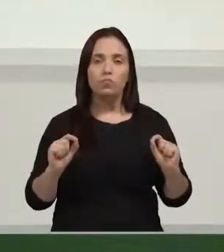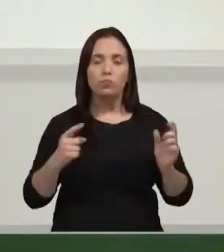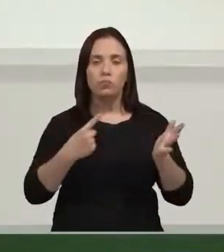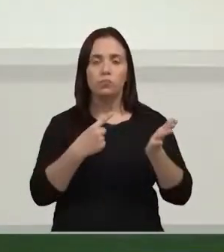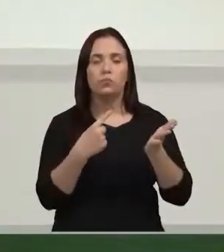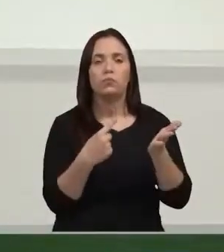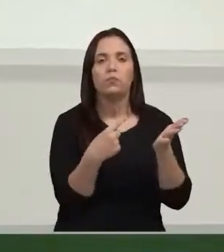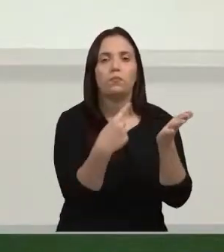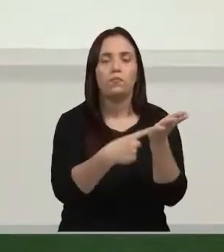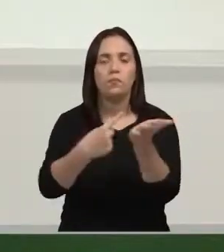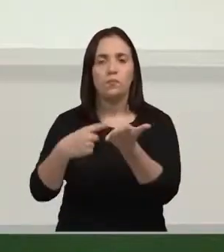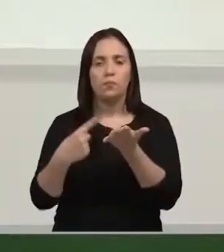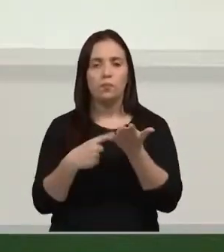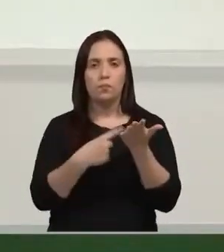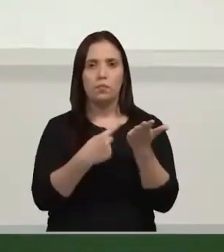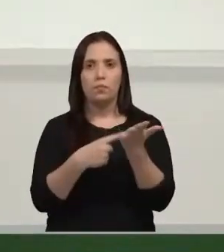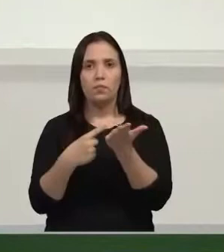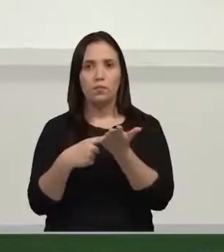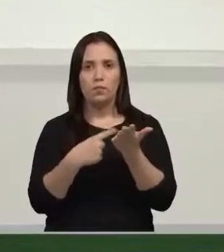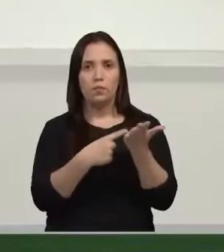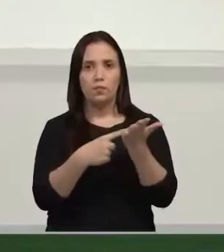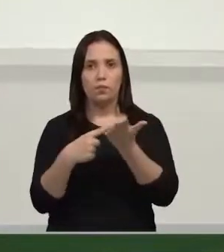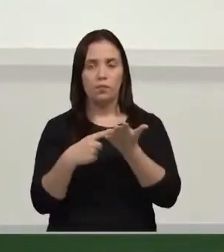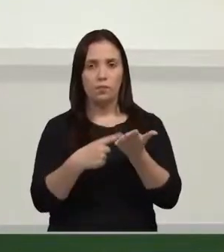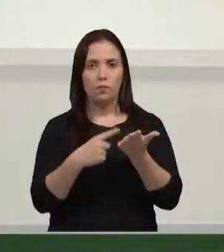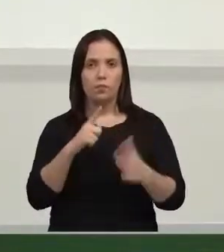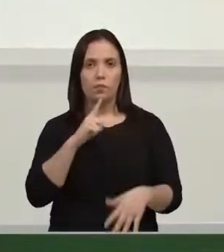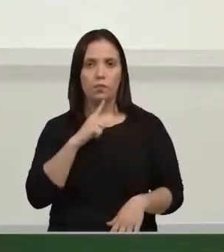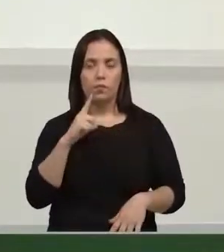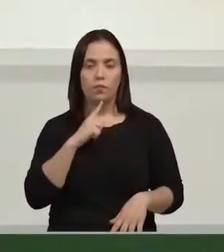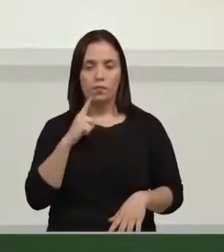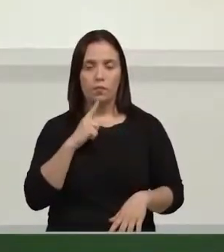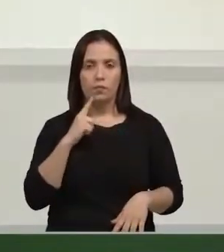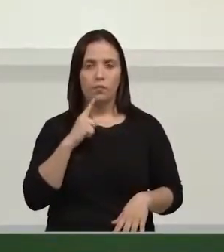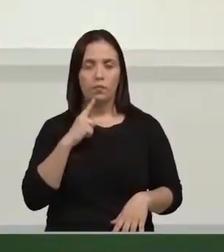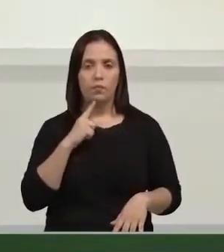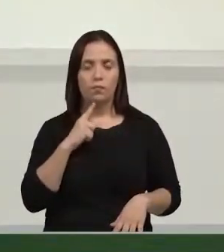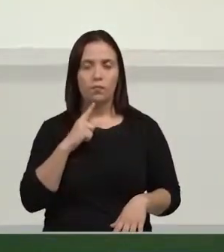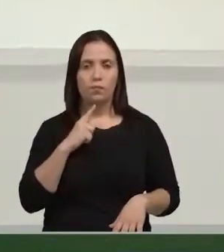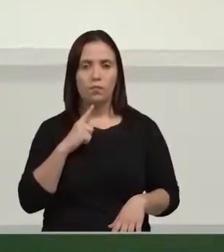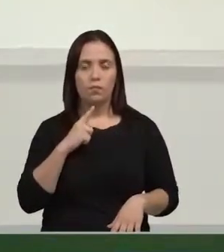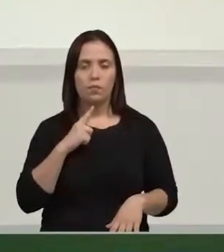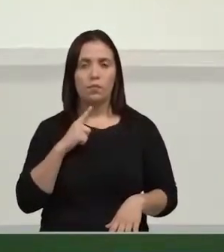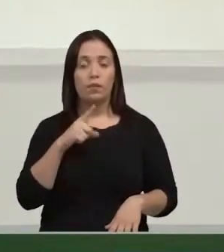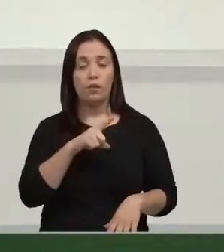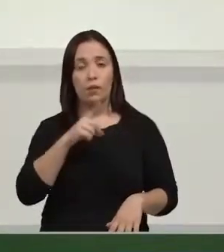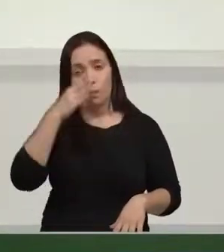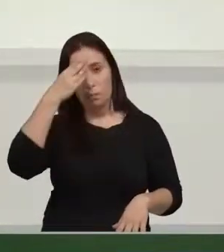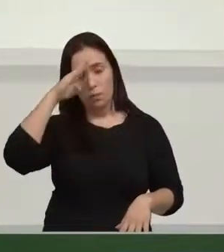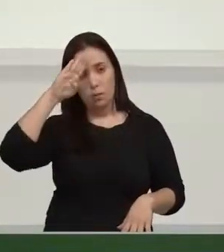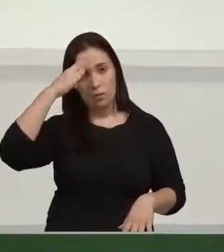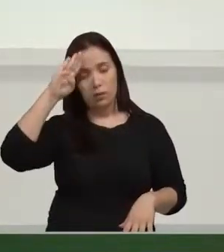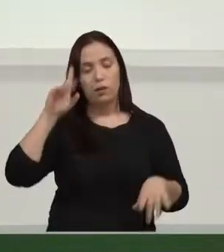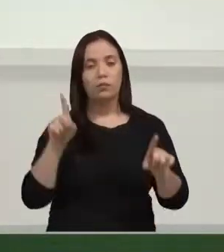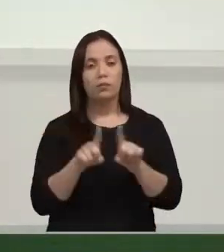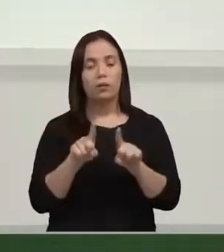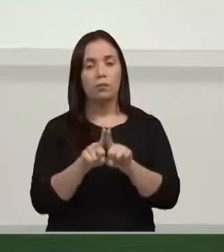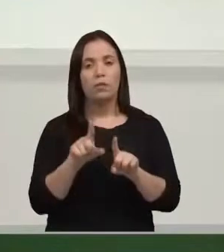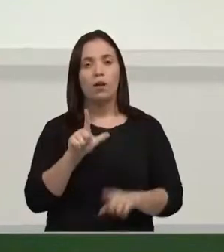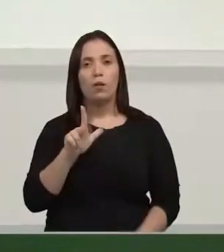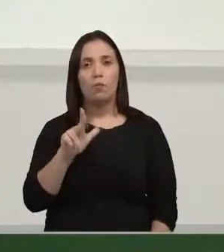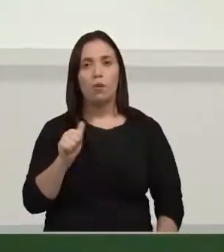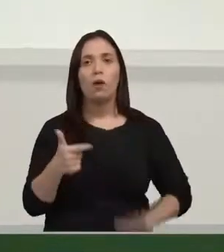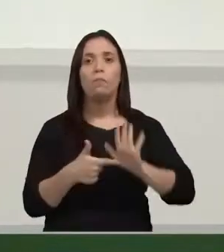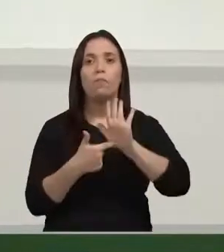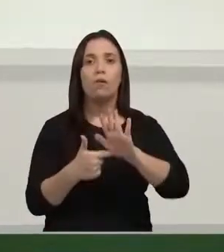Lula todo o PT, inclusive, já está admitindo que o Lula não pode ser candidato, a certeza é que no segundo